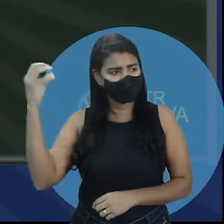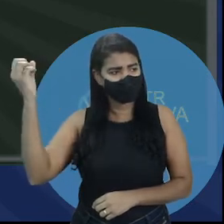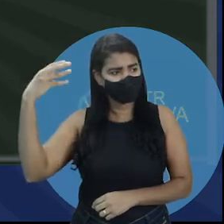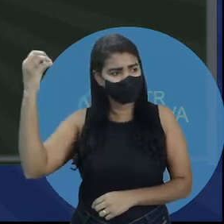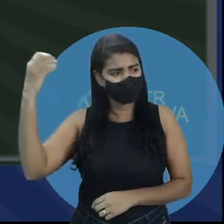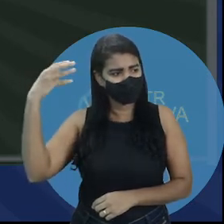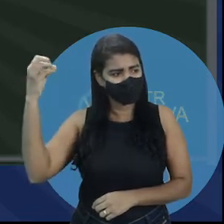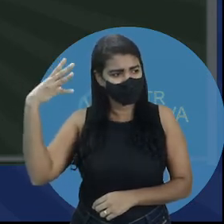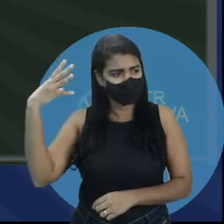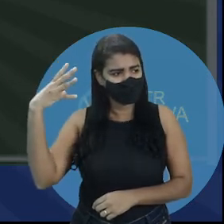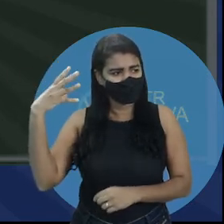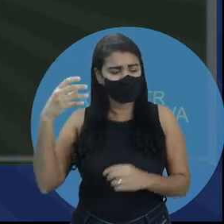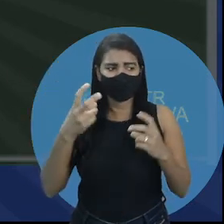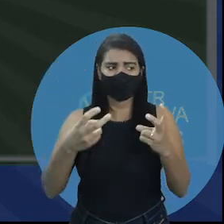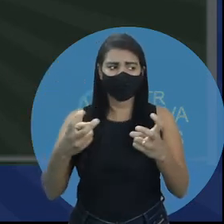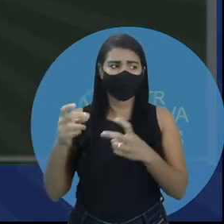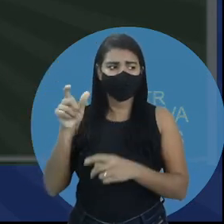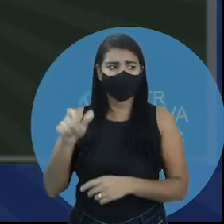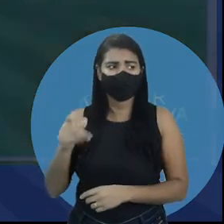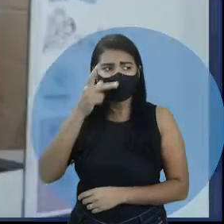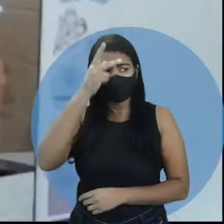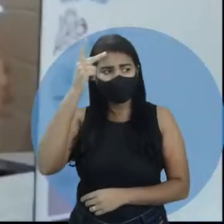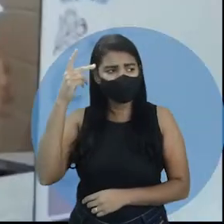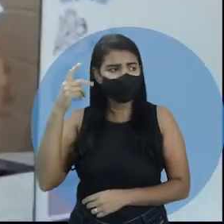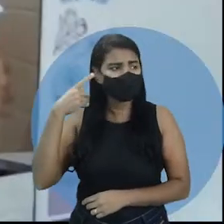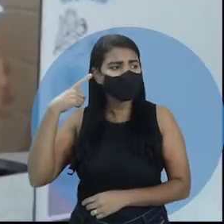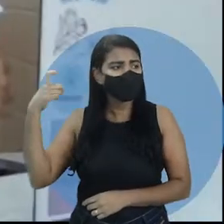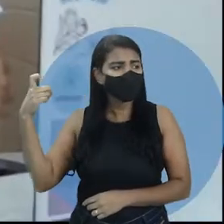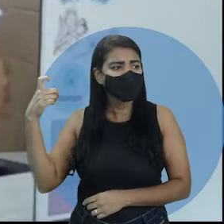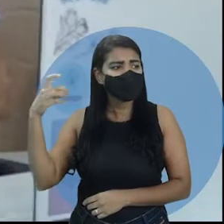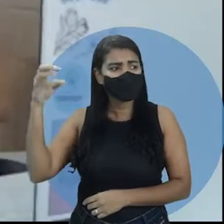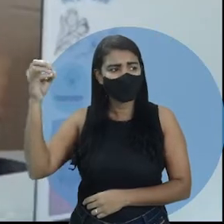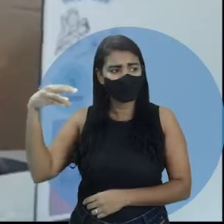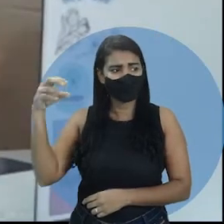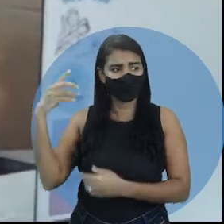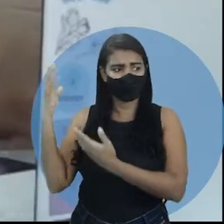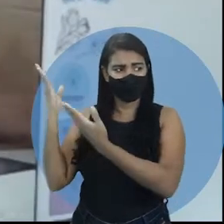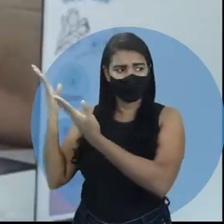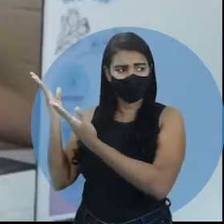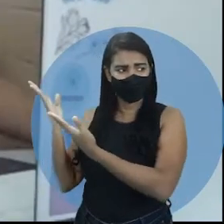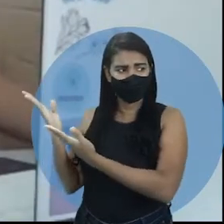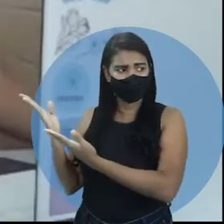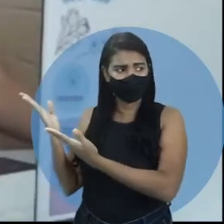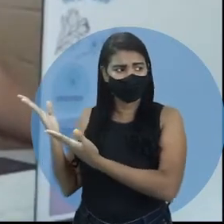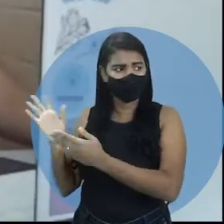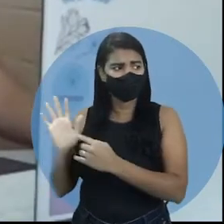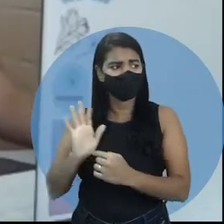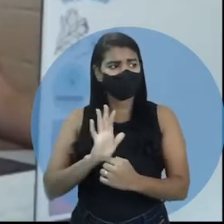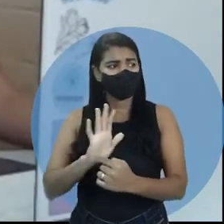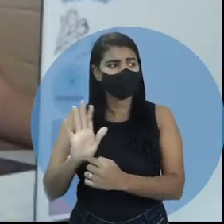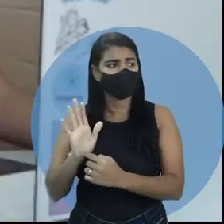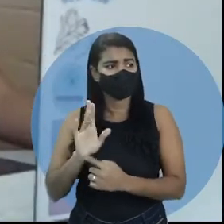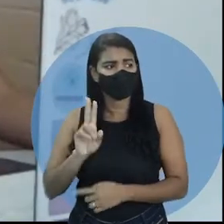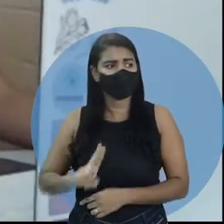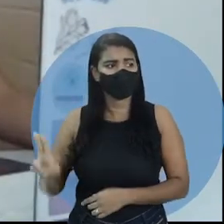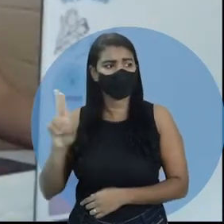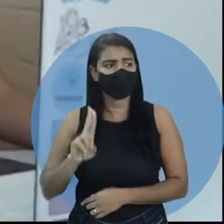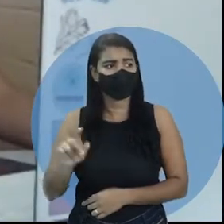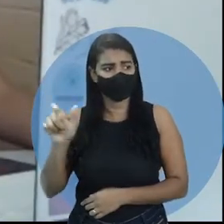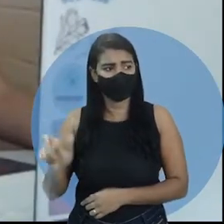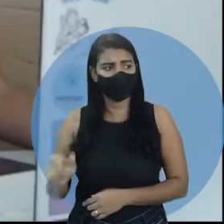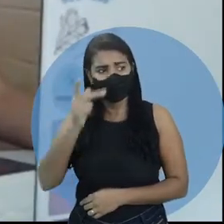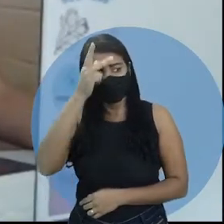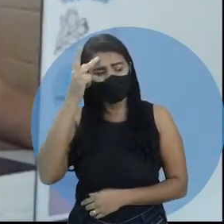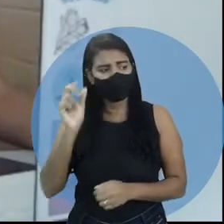chamar a atenção do usuário ao que ele deverá fazer naquele momento. E aqui no display, ele mostra o que o usuário deverá fazer.